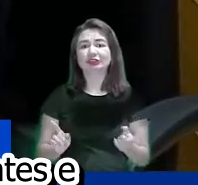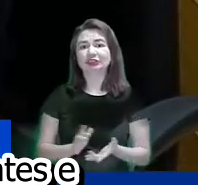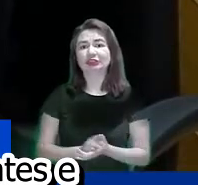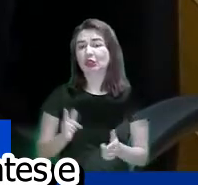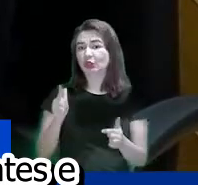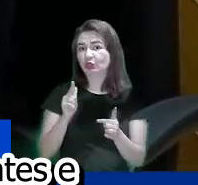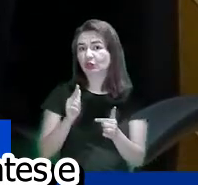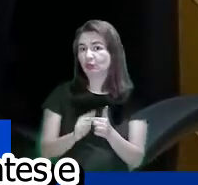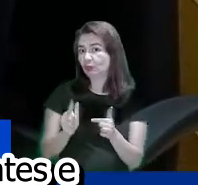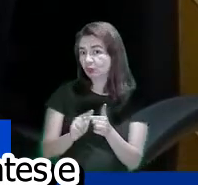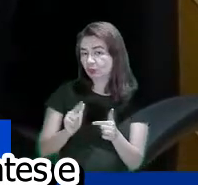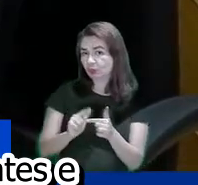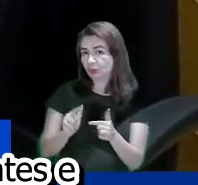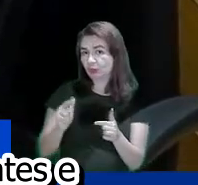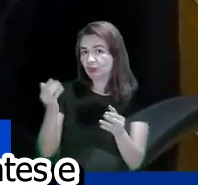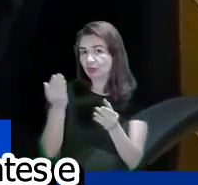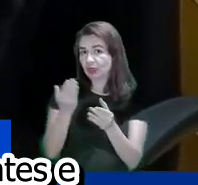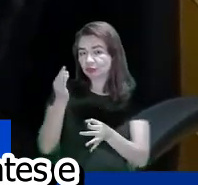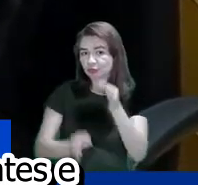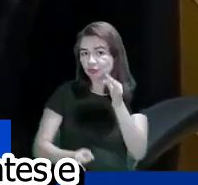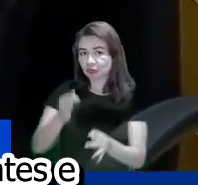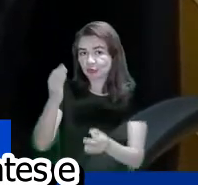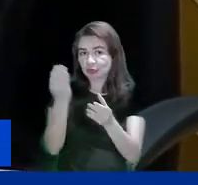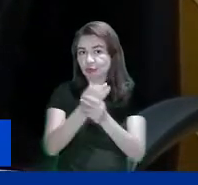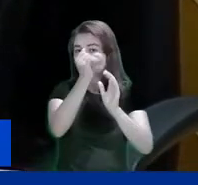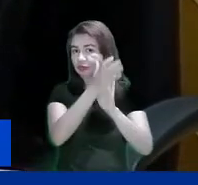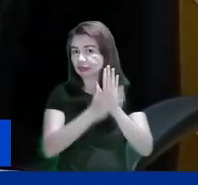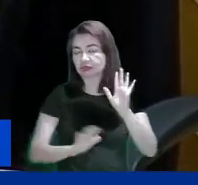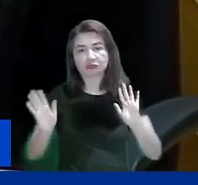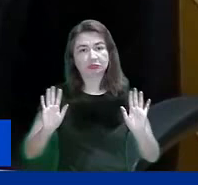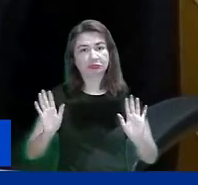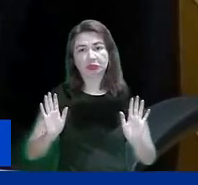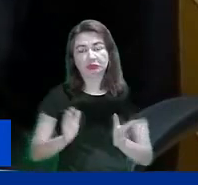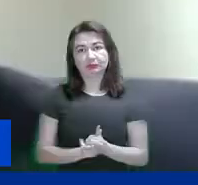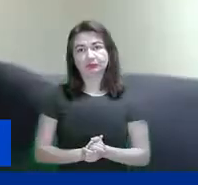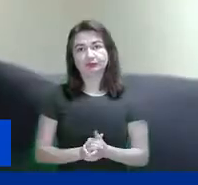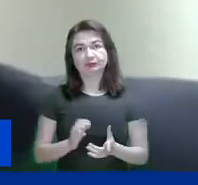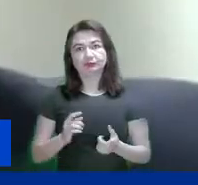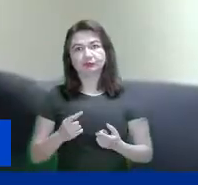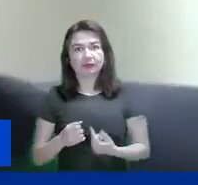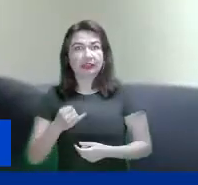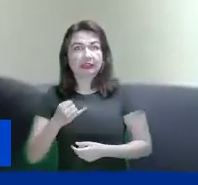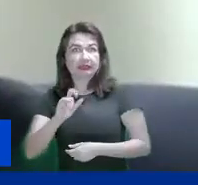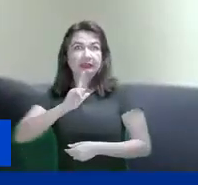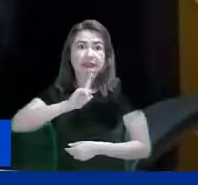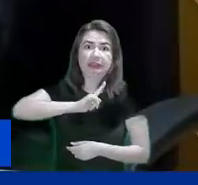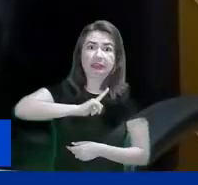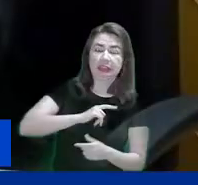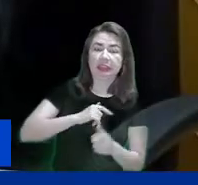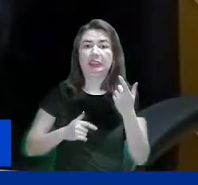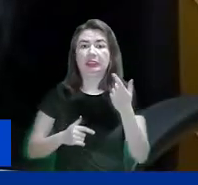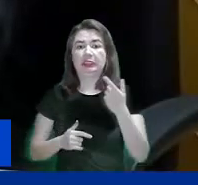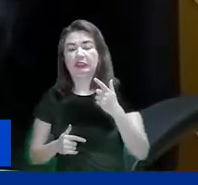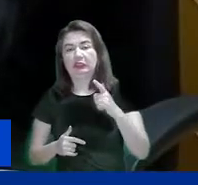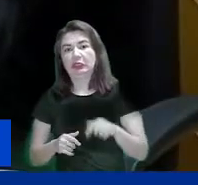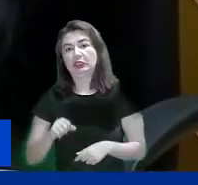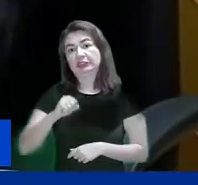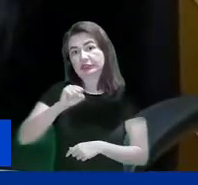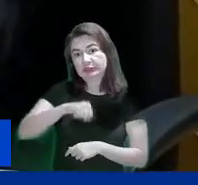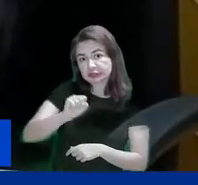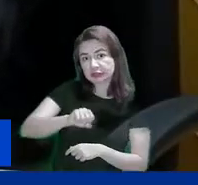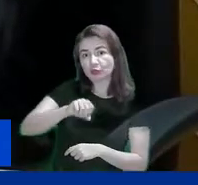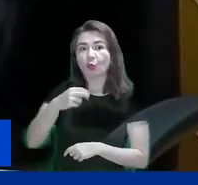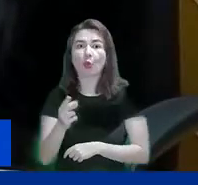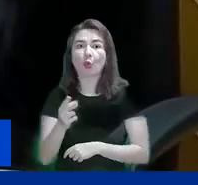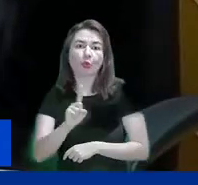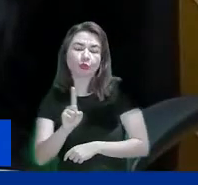pela não omissão lá alegada. E vai ser ou não condenada, seria uma